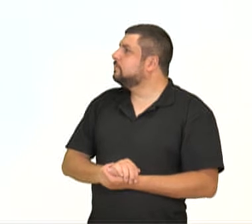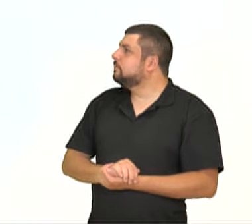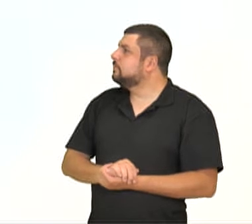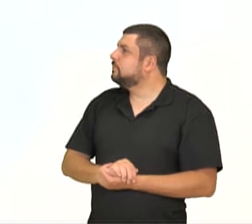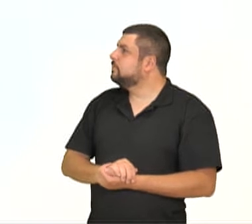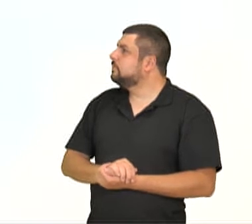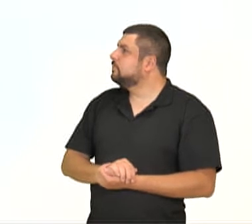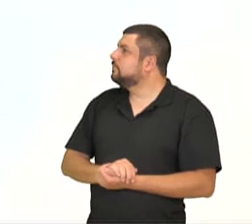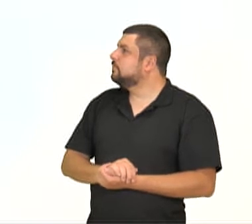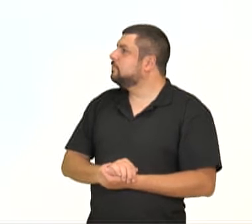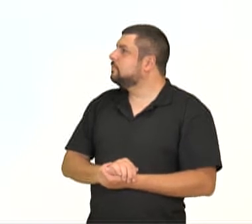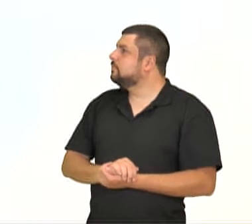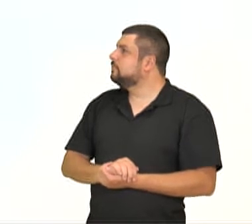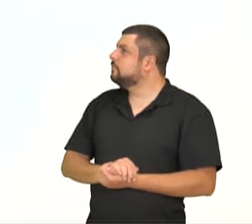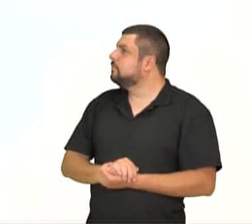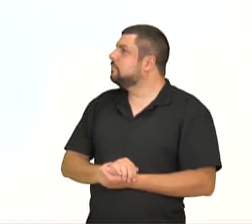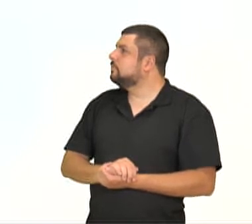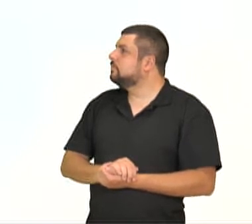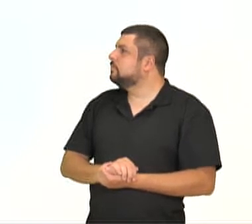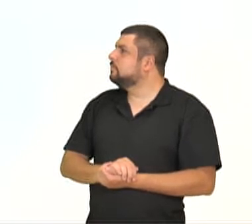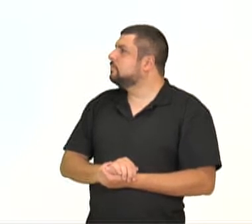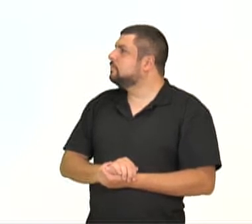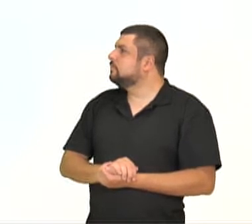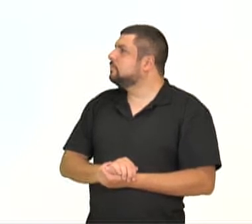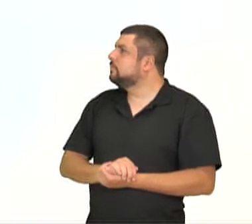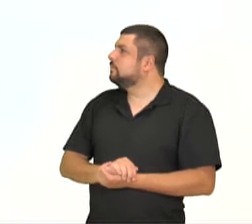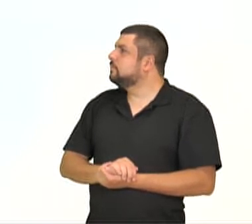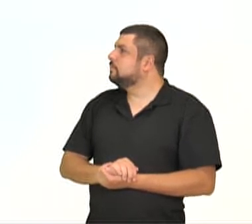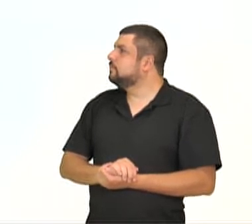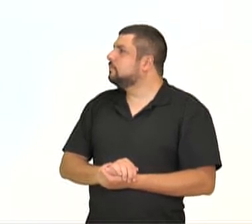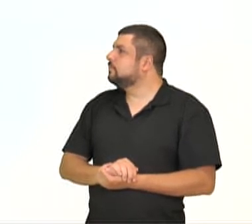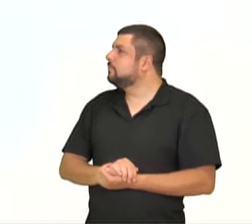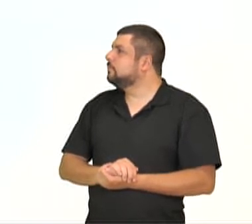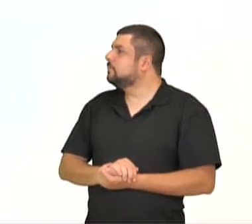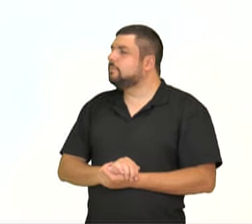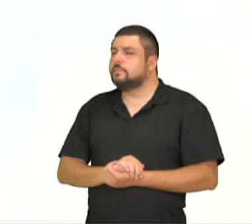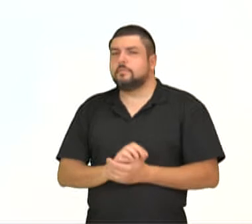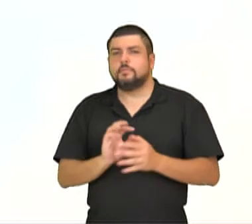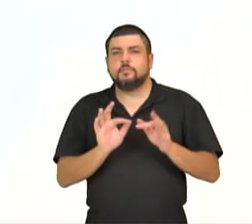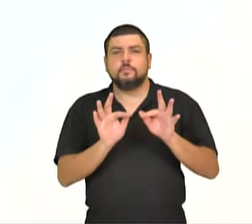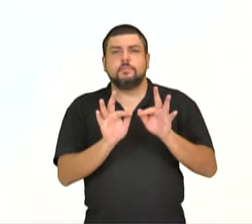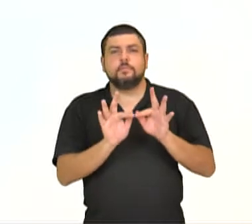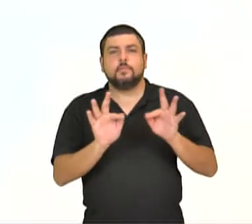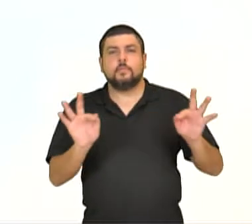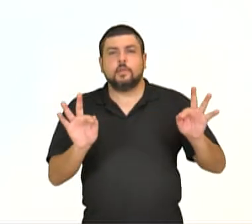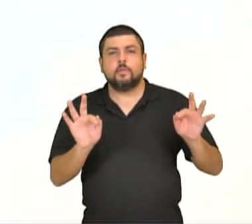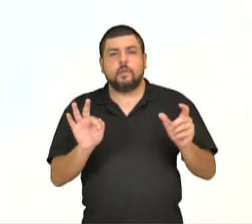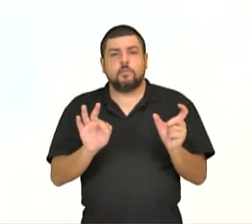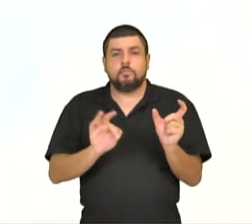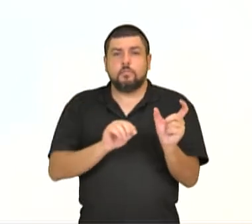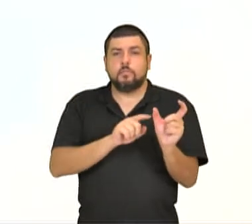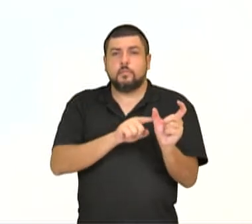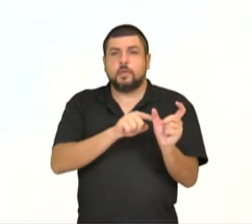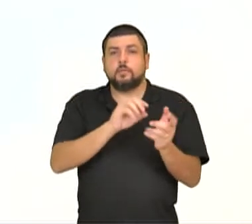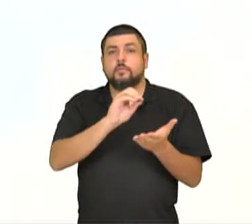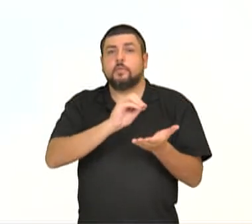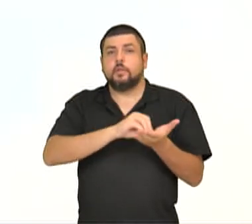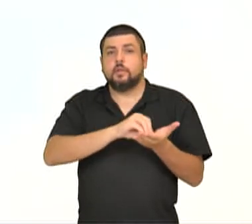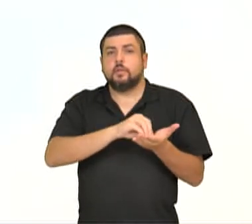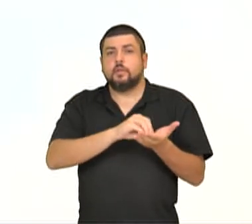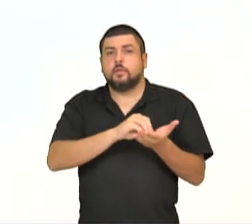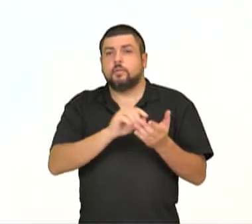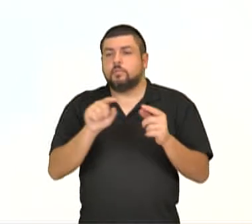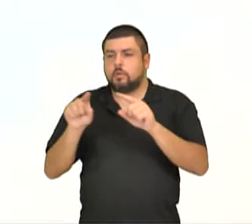C, tú caminar un poco más, ya nos falta poco. D, estudiar el problema usted